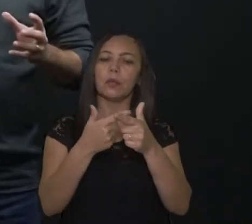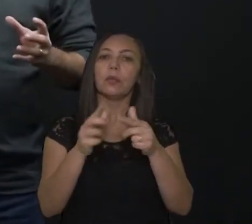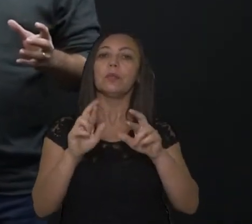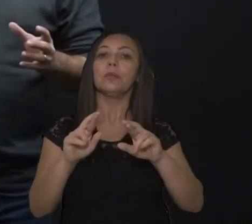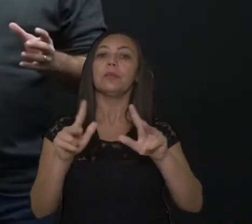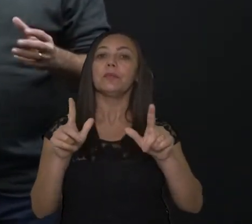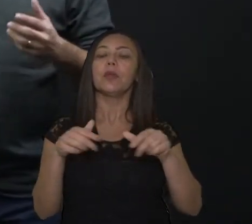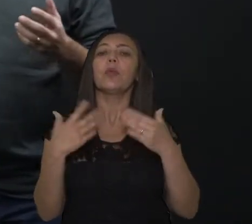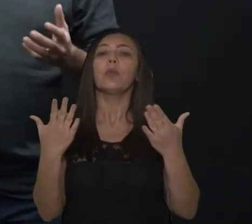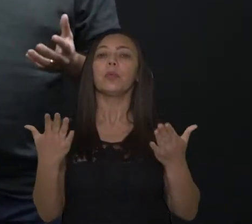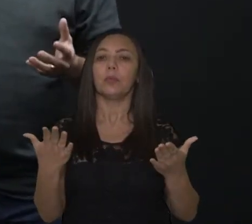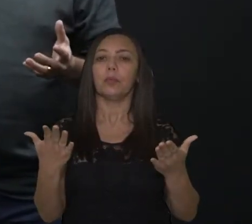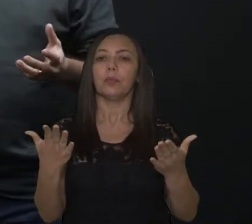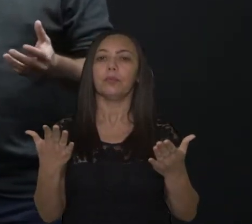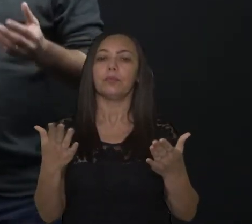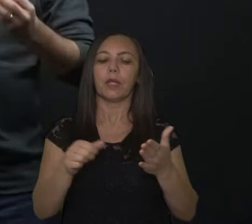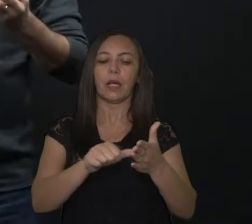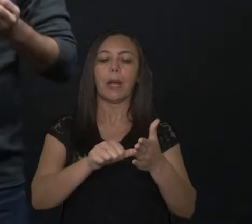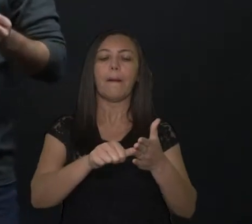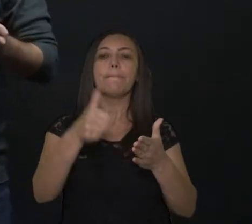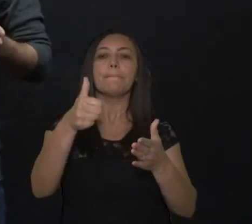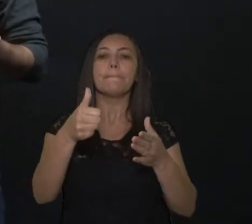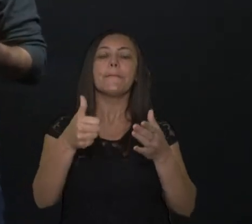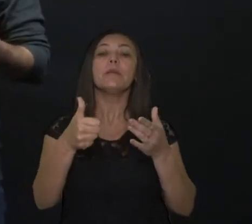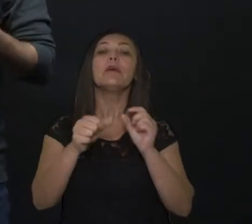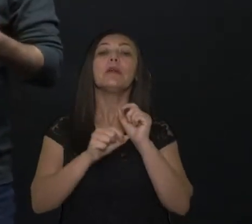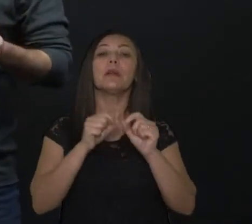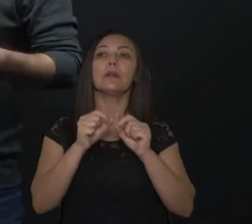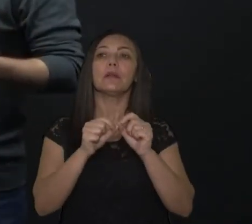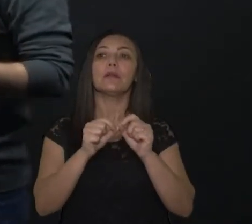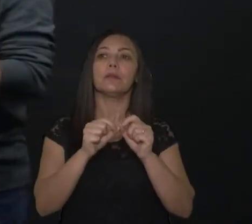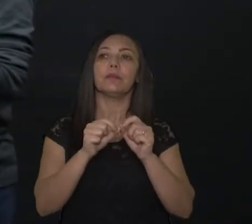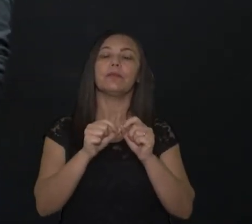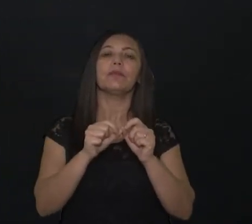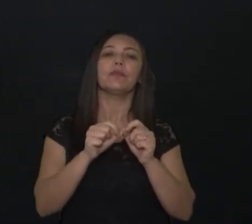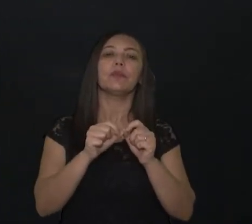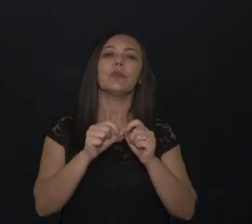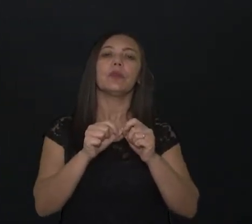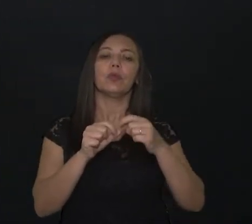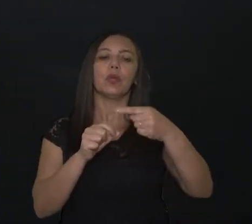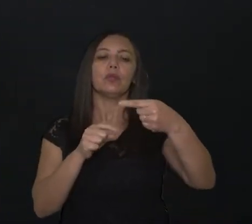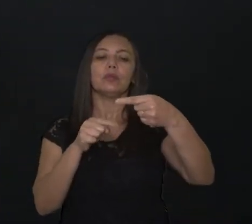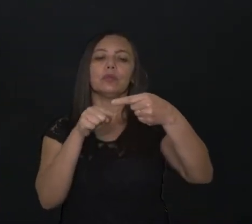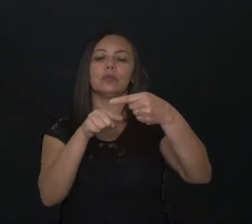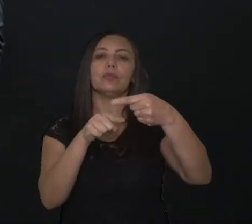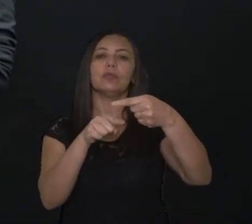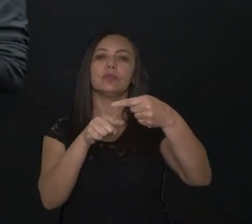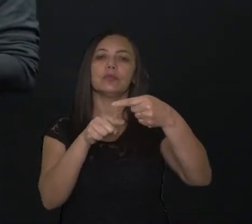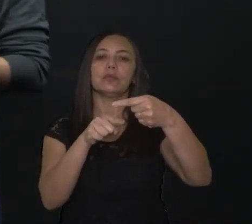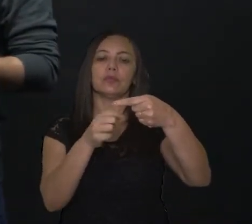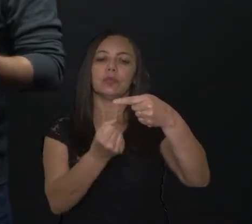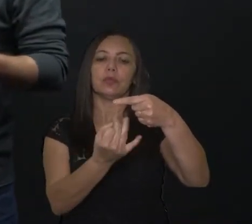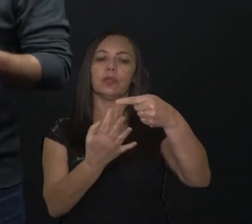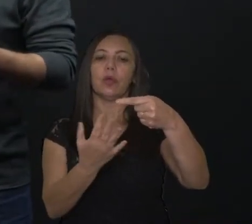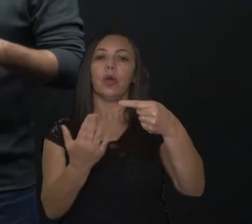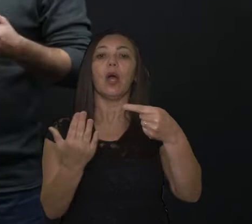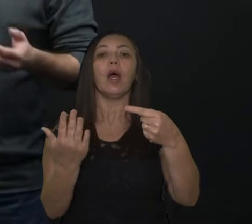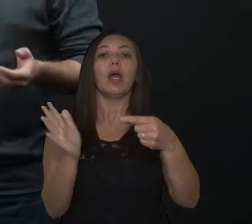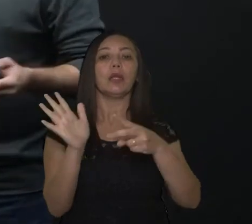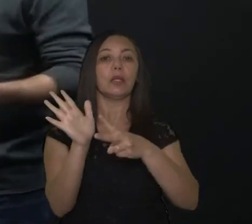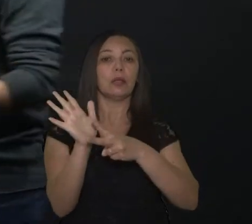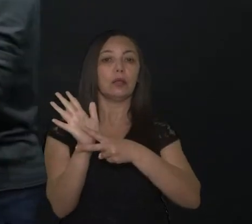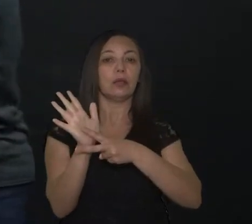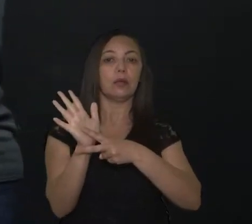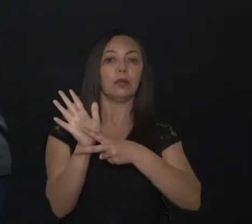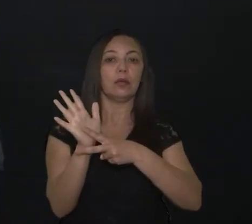bem diferentes. Quais são elas? A primeira situação é quando os seus denominadores são iguais.